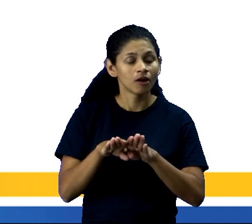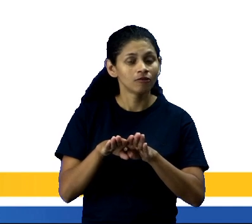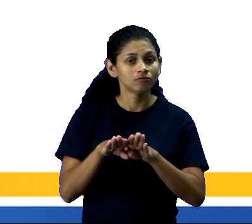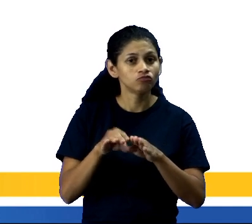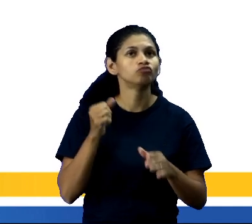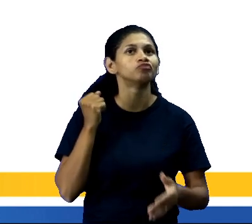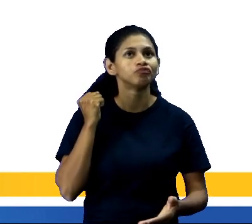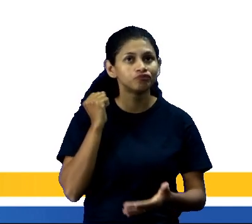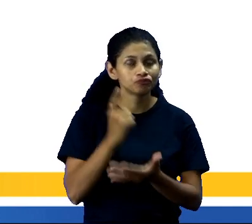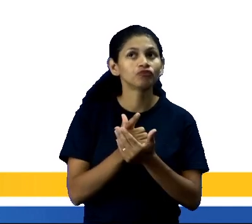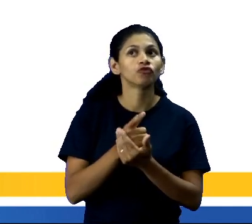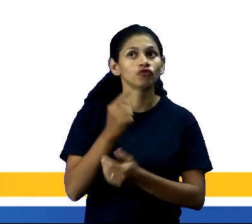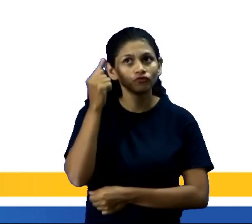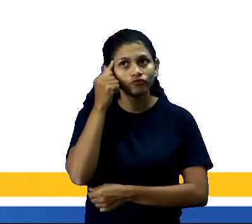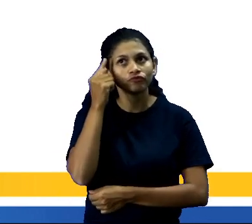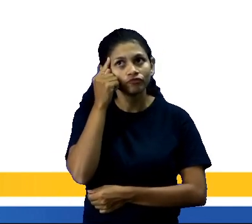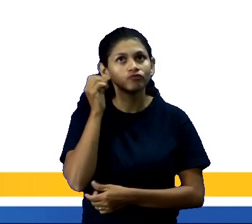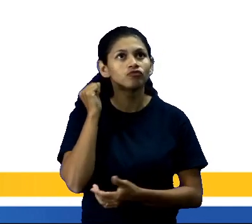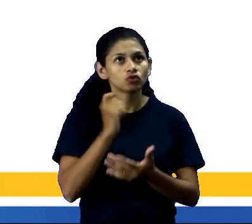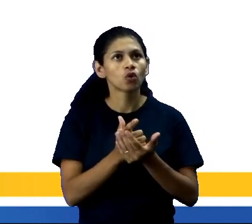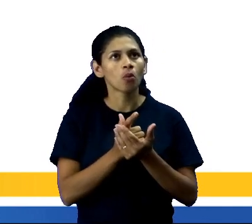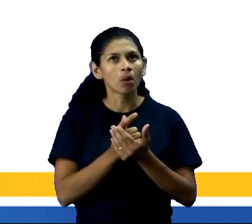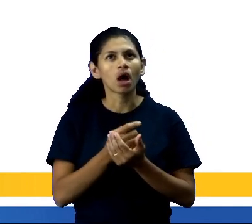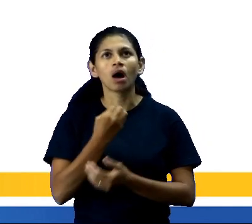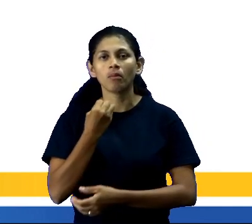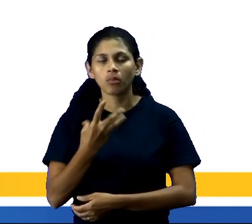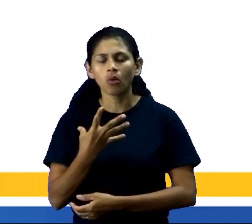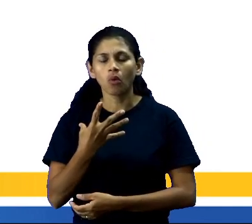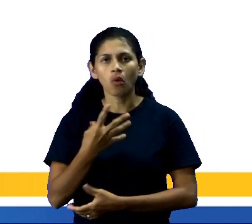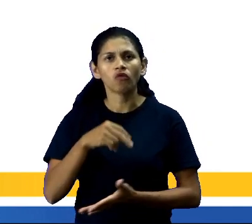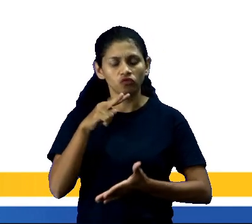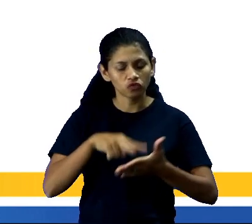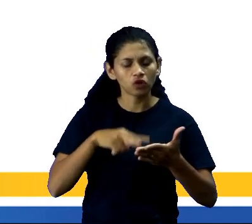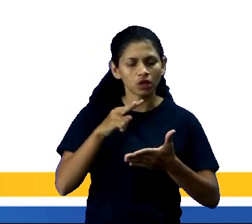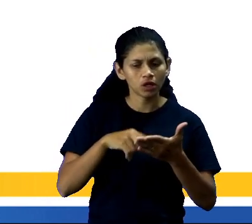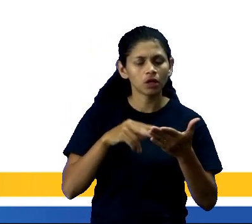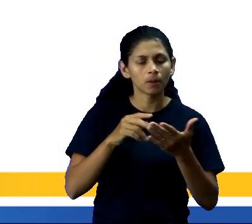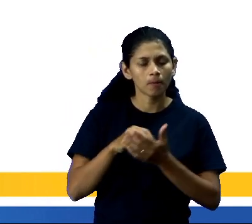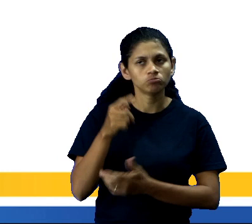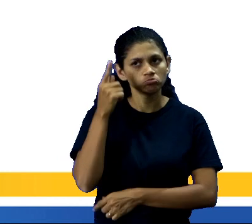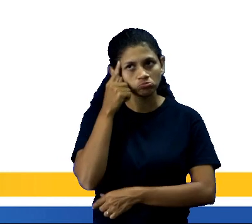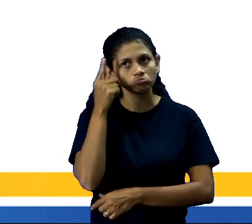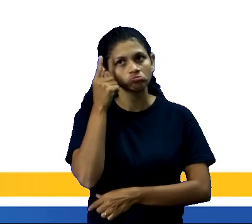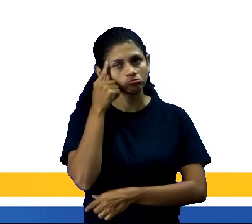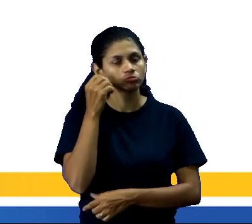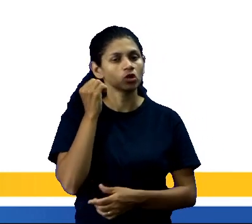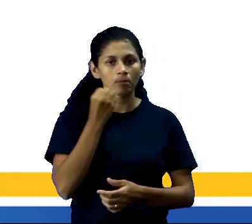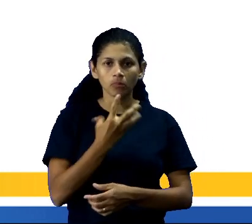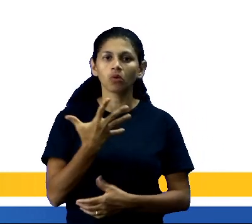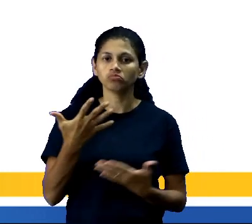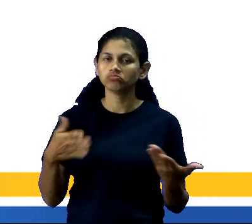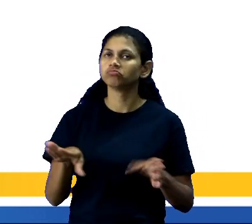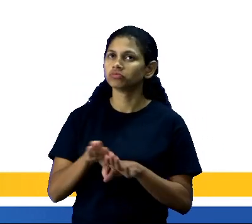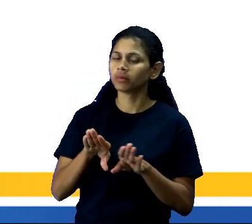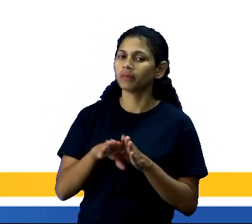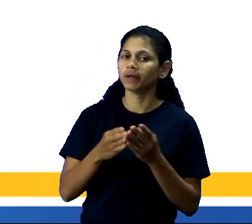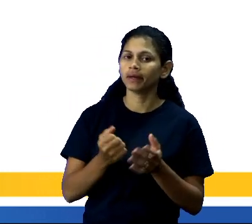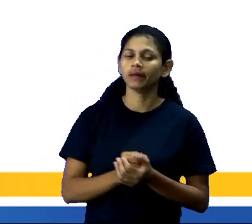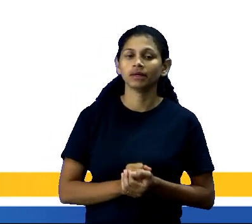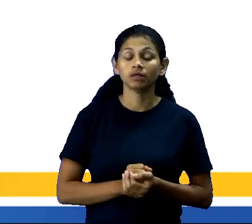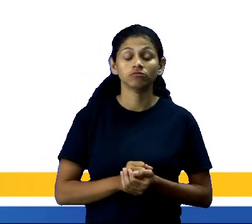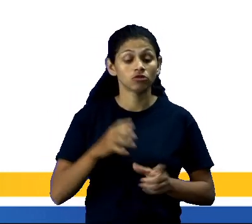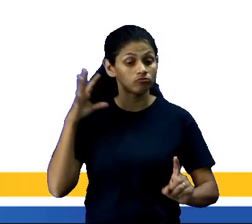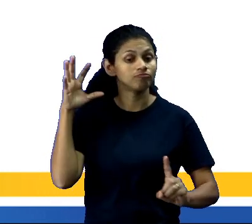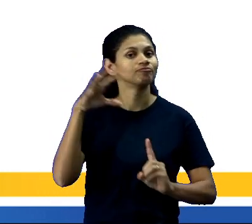para ver se esse livro realmente é bom, tá todo mundo falando sobre ele. Então, como, né, tem influenciado as pessoas